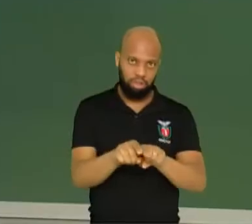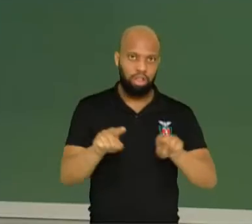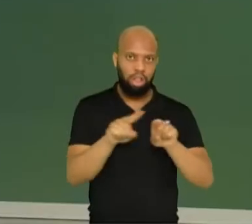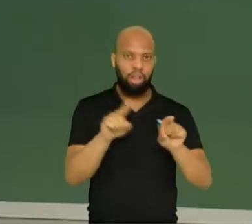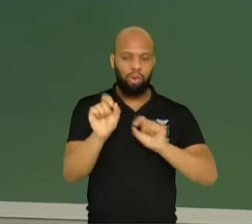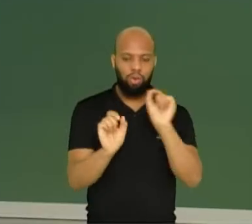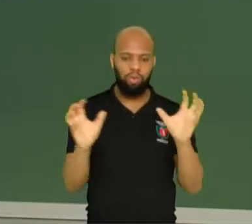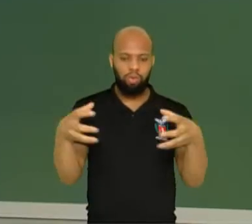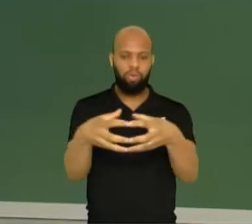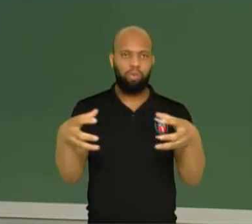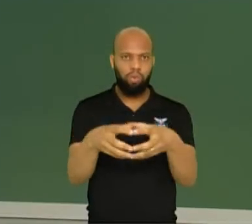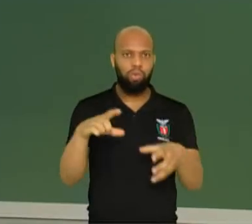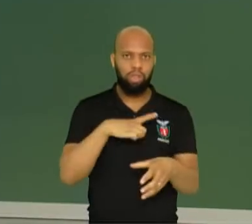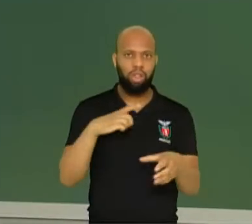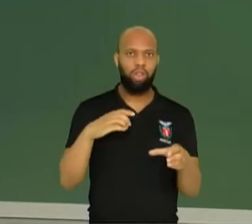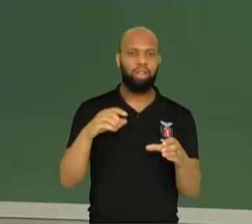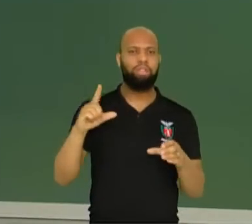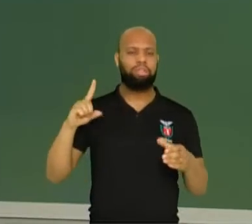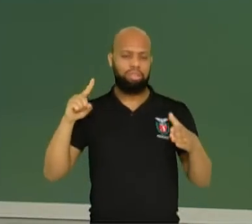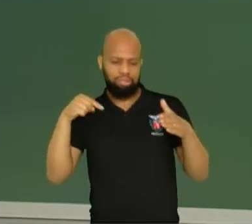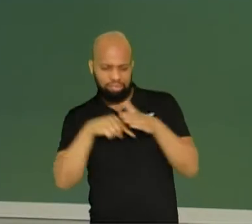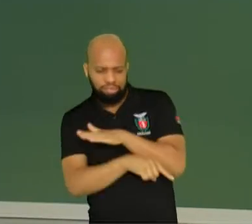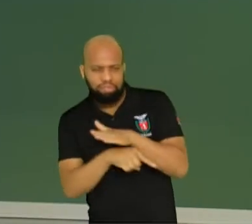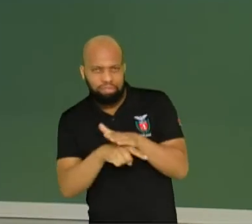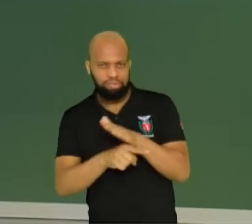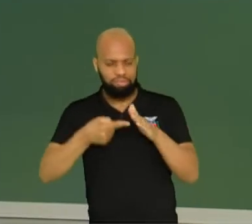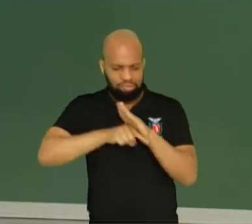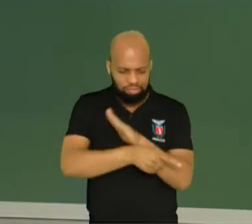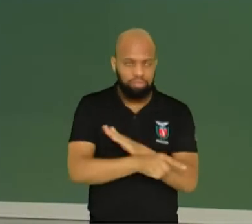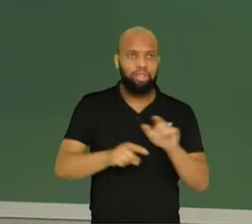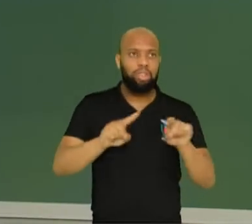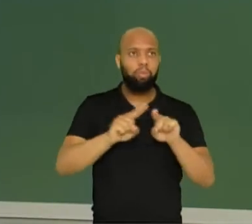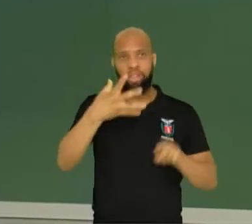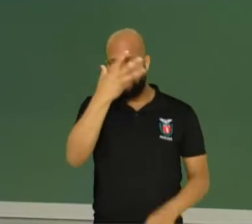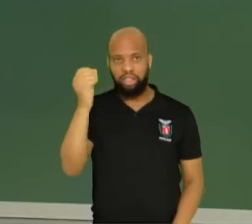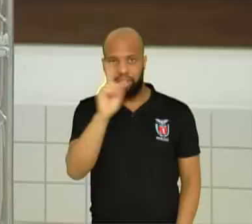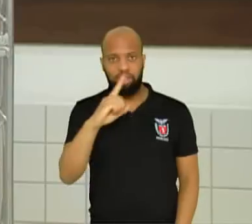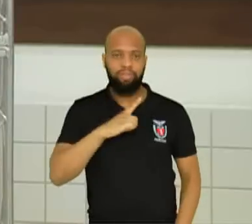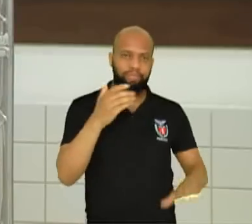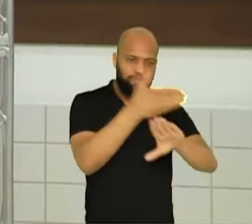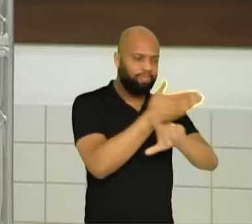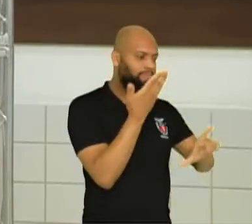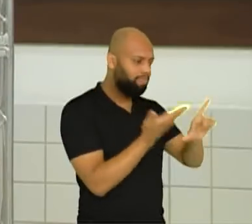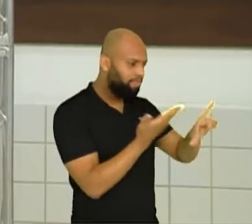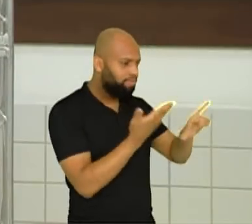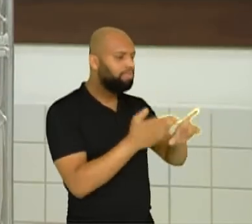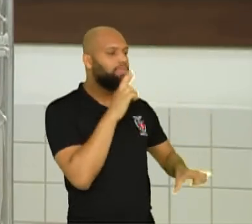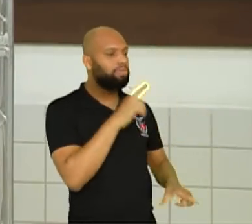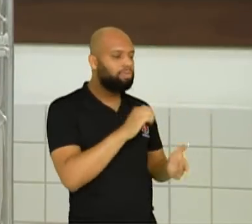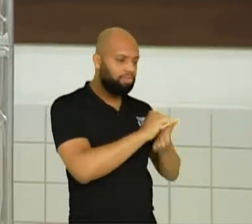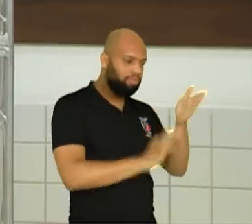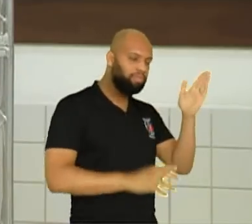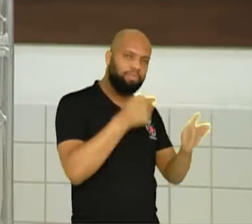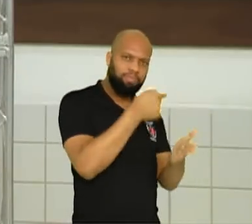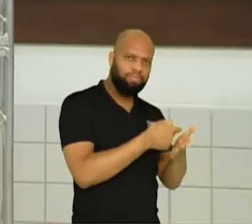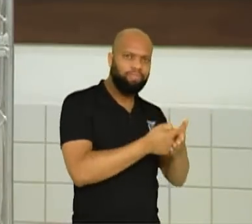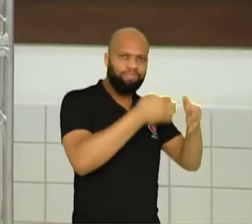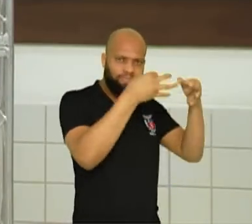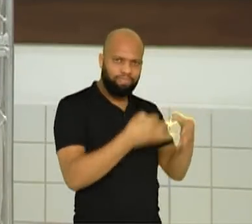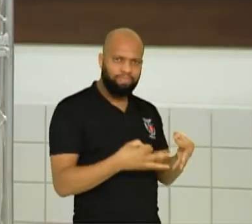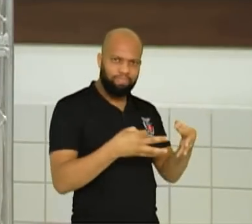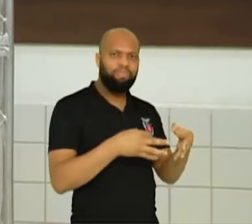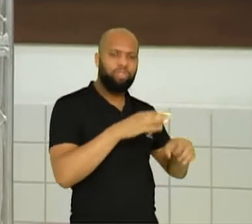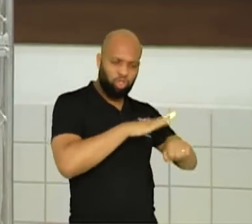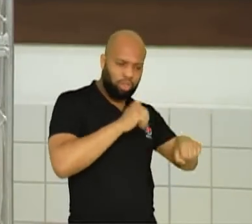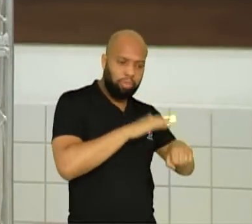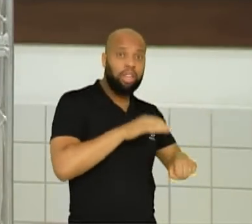Mas é um grupo bem mais complexo. Agora não se esqueça de acessar o portal, deixar a tua frequência.